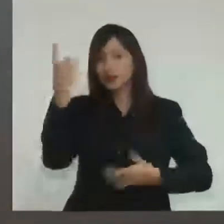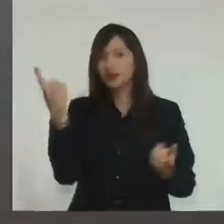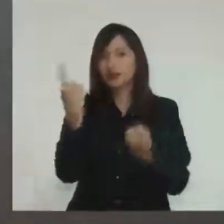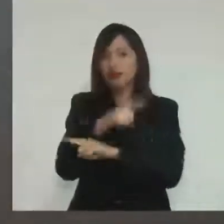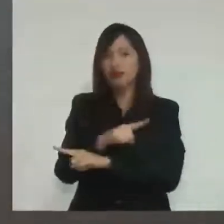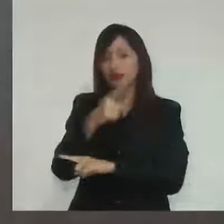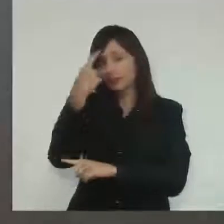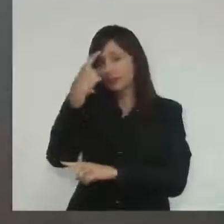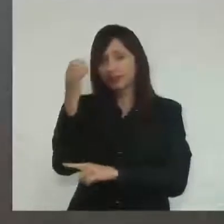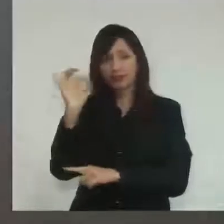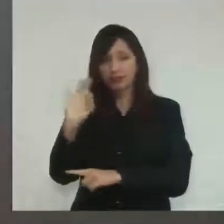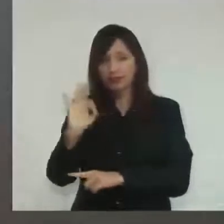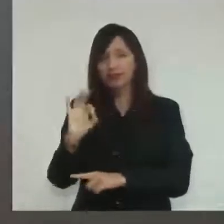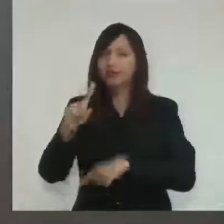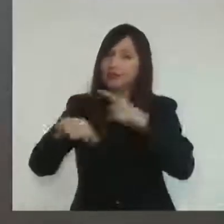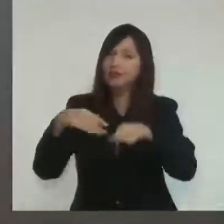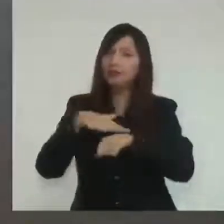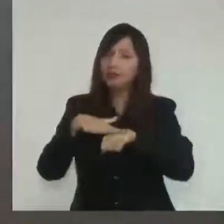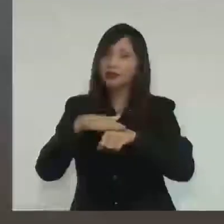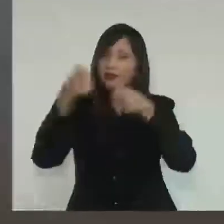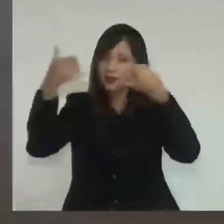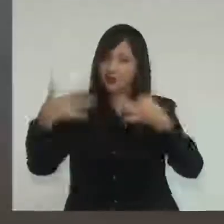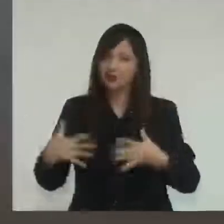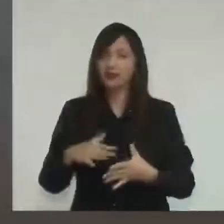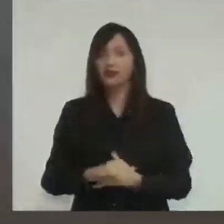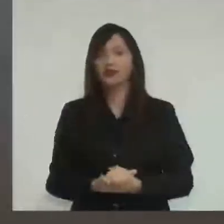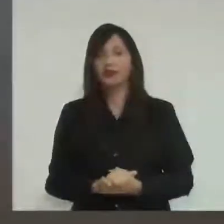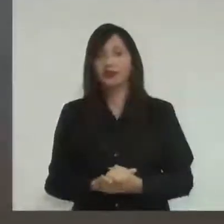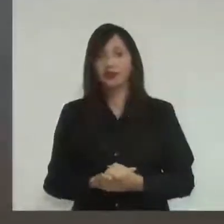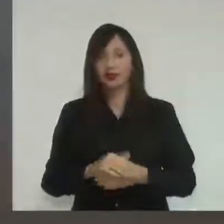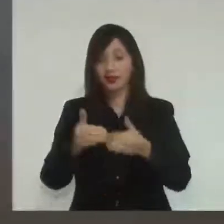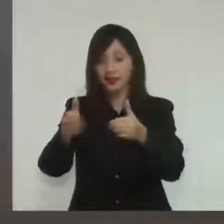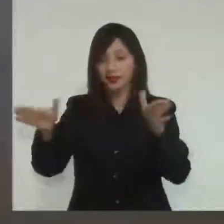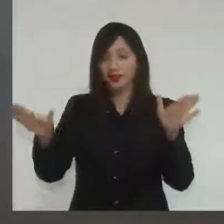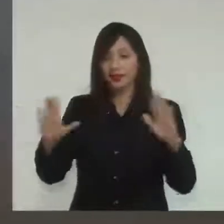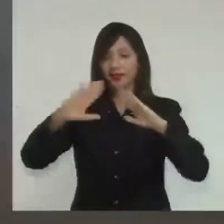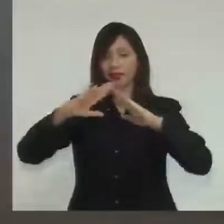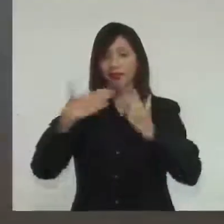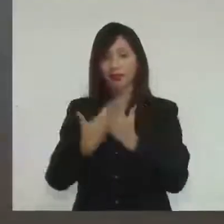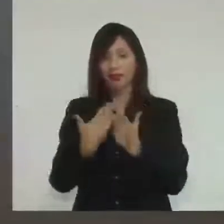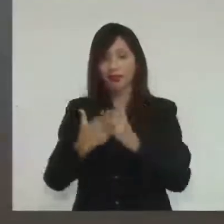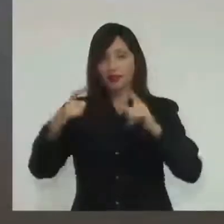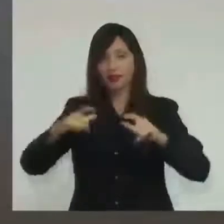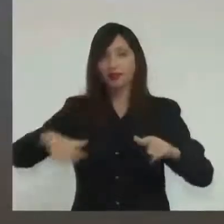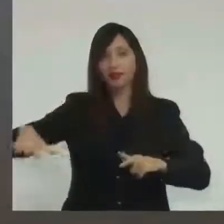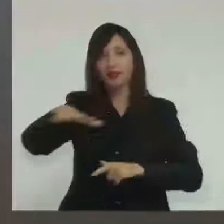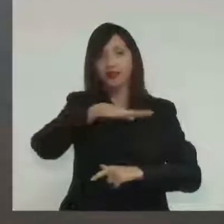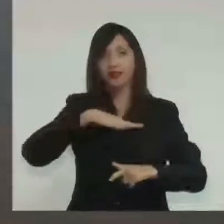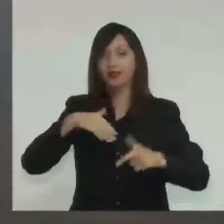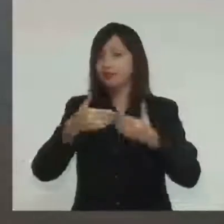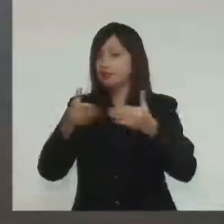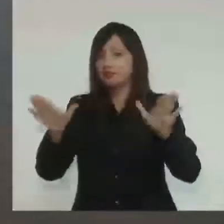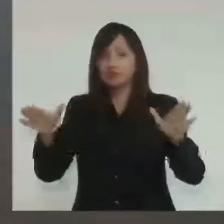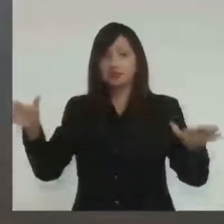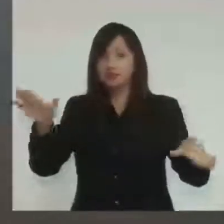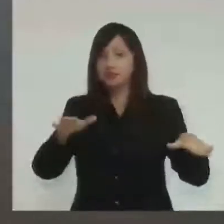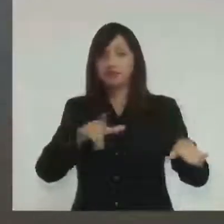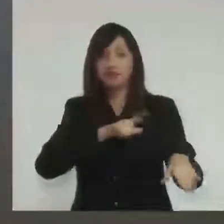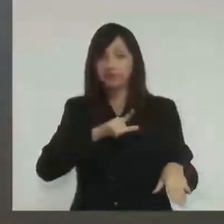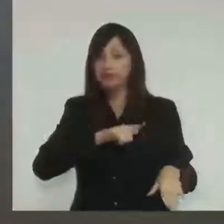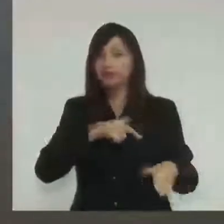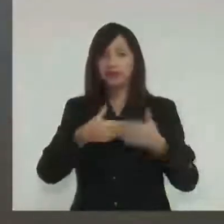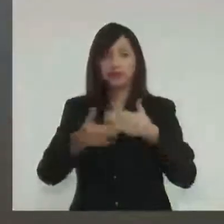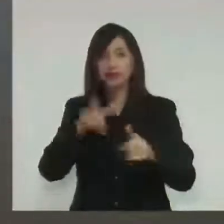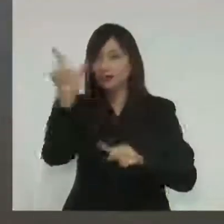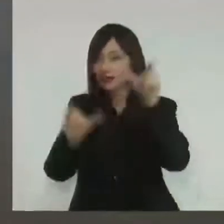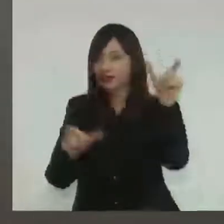depois. A escola tem que ser um espaço para todos. Né? Todas as expressões